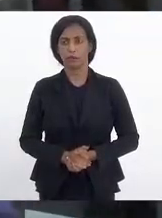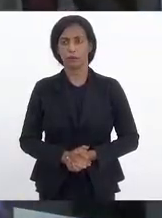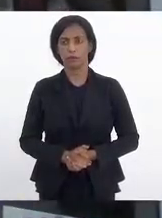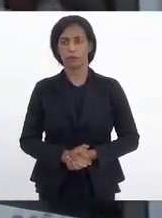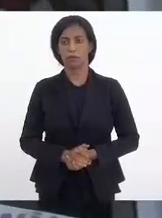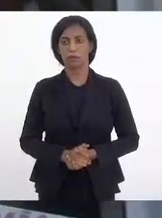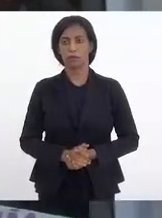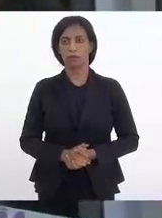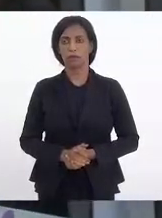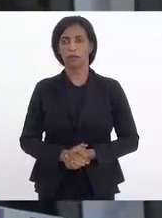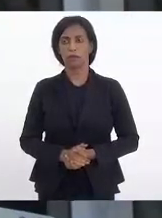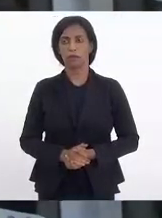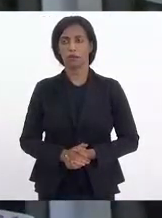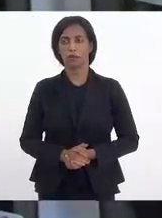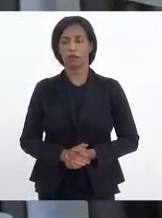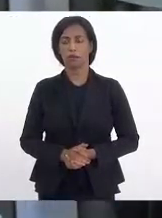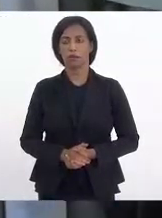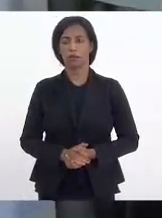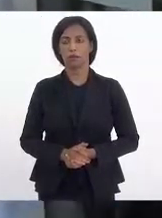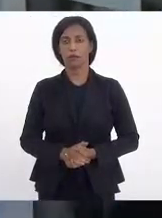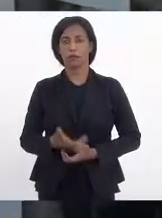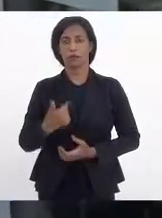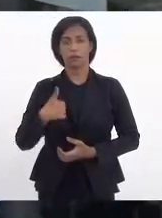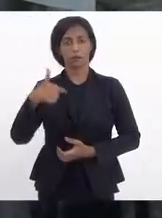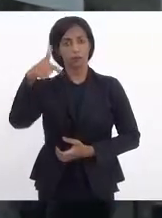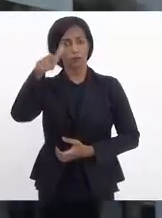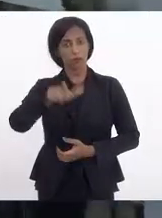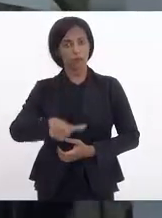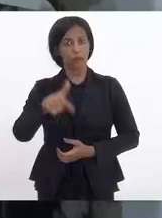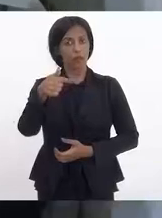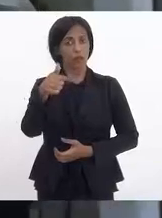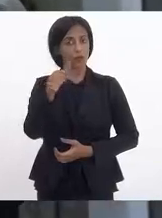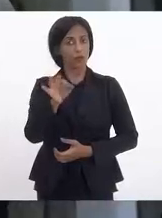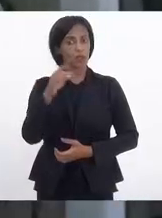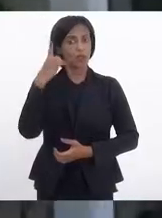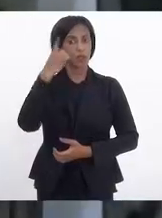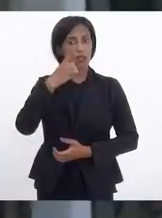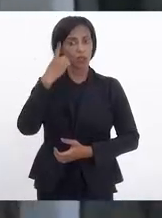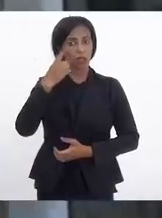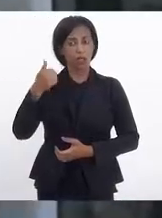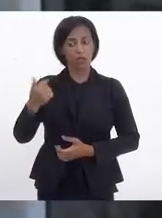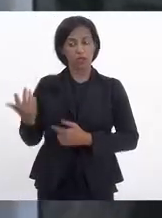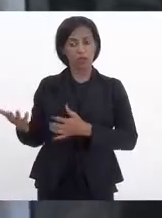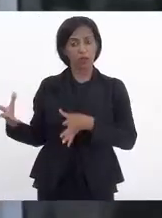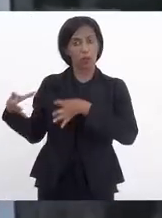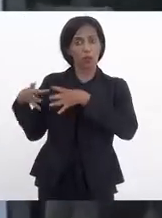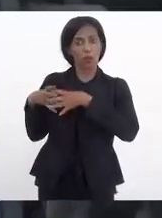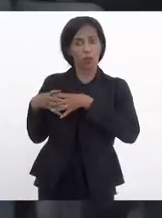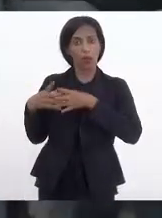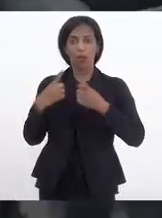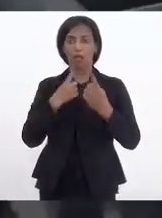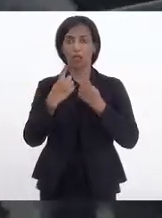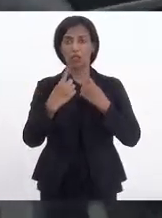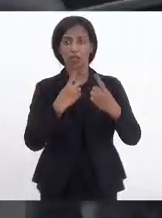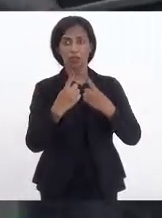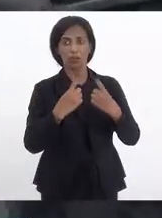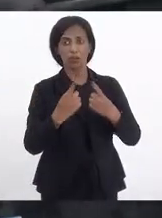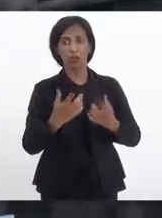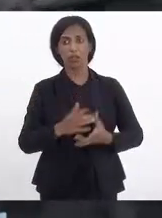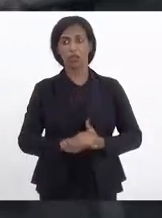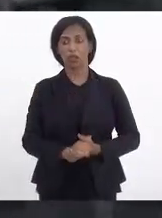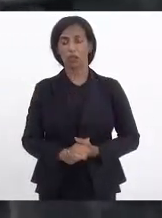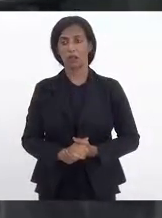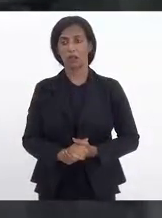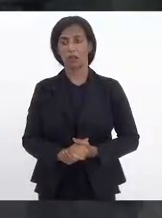e por favor repito os 70 deputados estão do nosso lado que ele dialogar